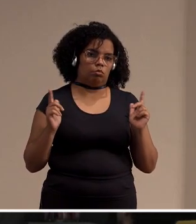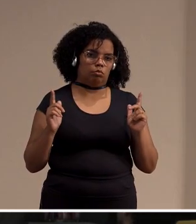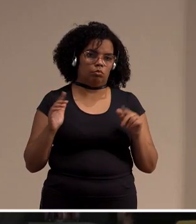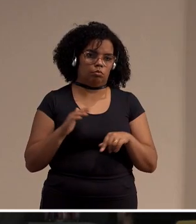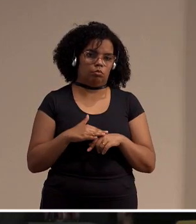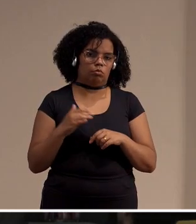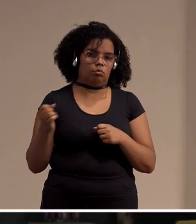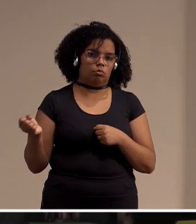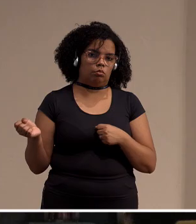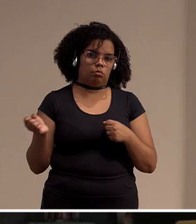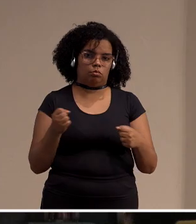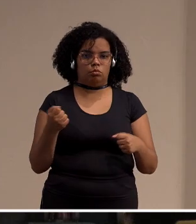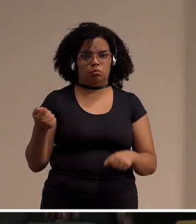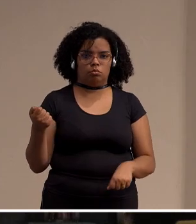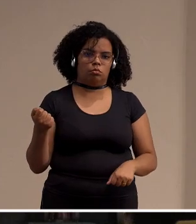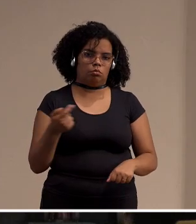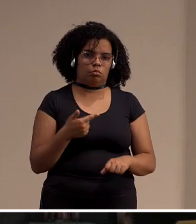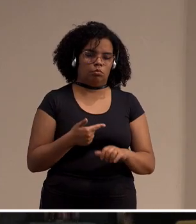é como aqui no Brasil também.